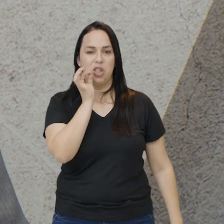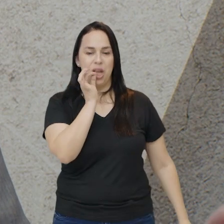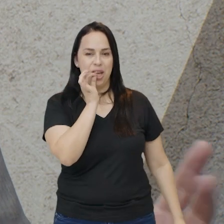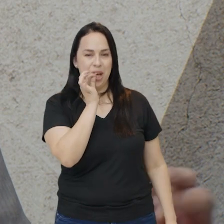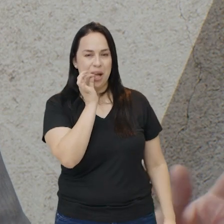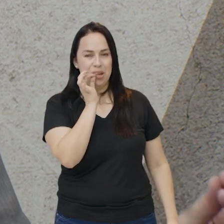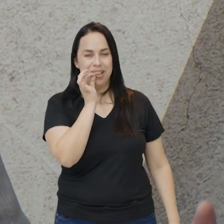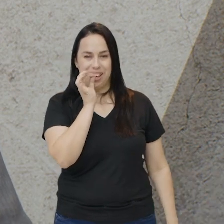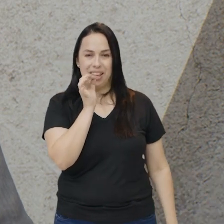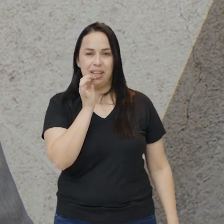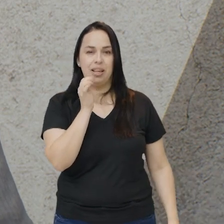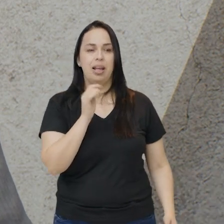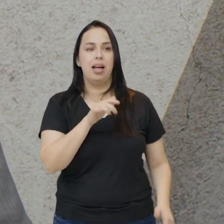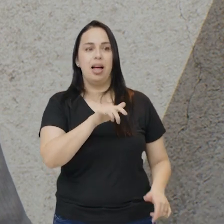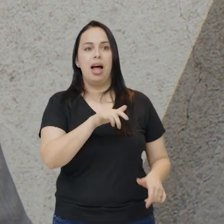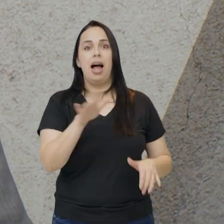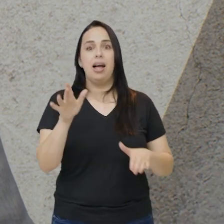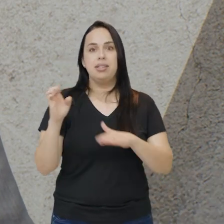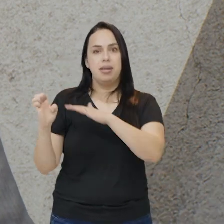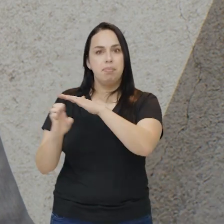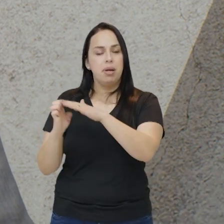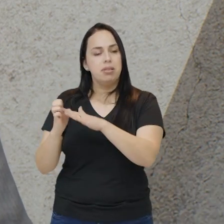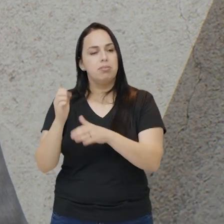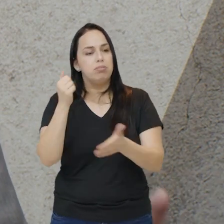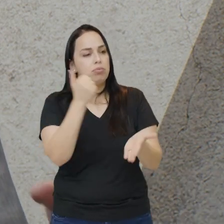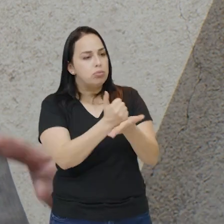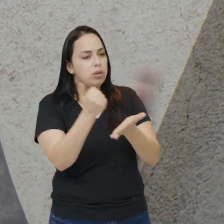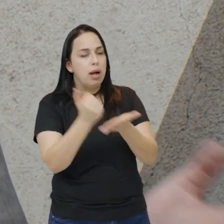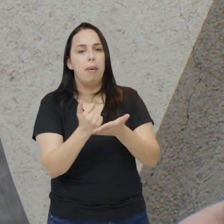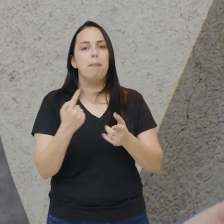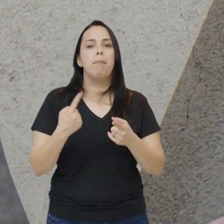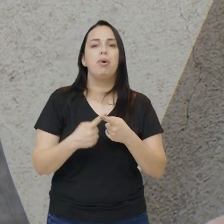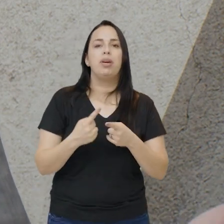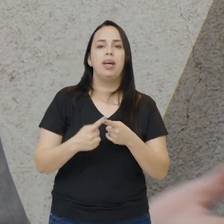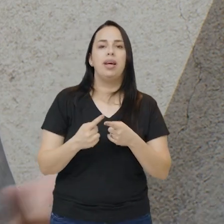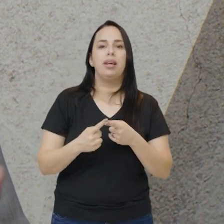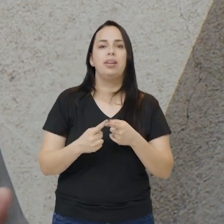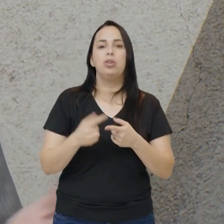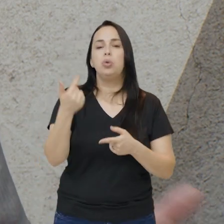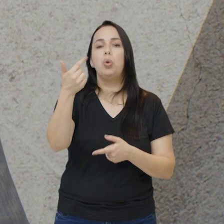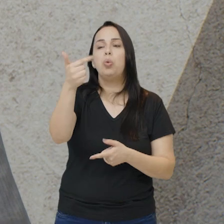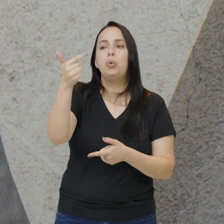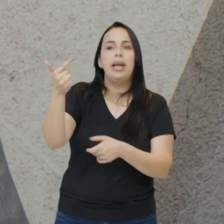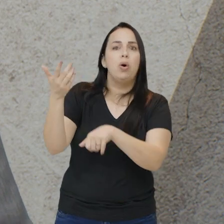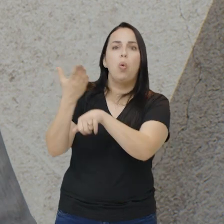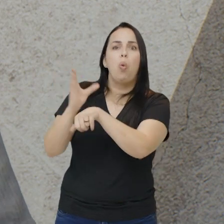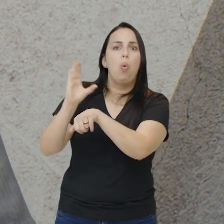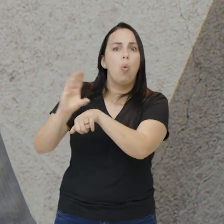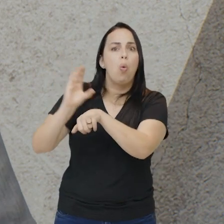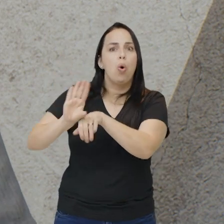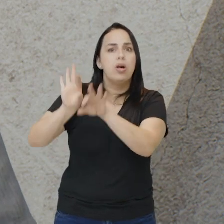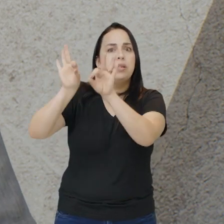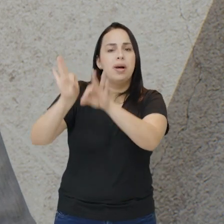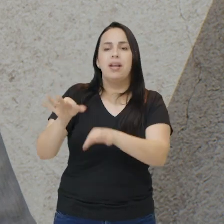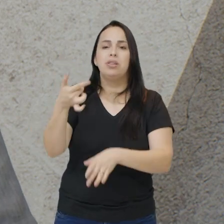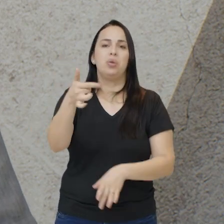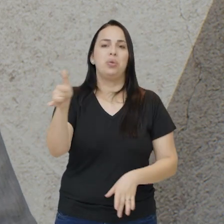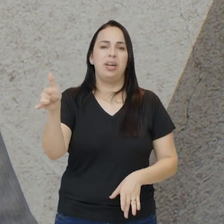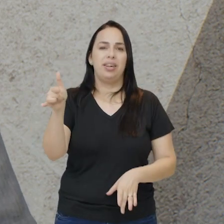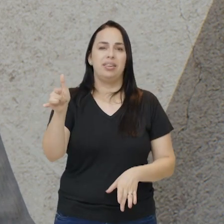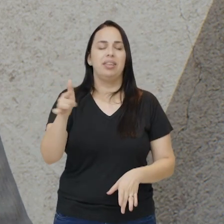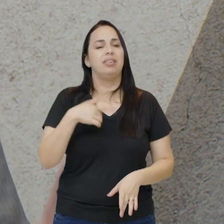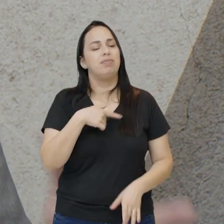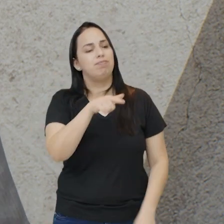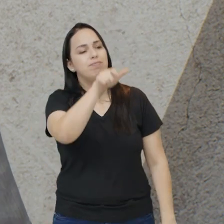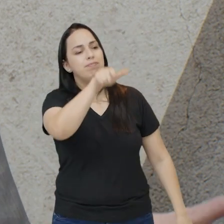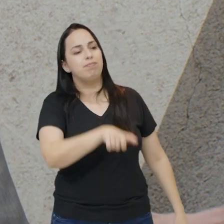vira a porta de entrada, muitas vezes, de algumas empresas, principalmente porque não exige a formação, como eu mencionei, né? Então, acaba